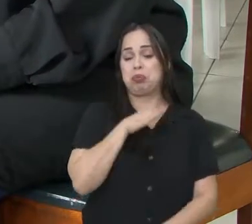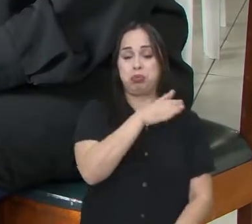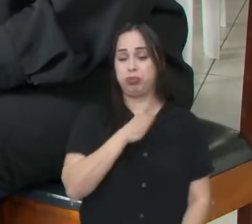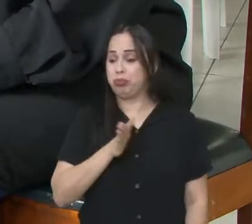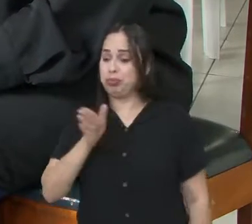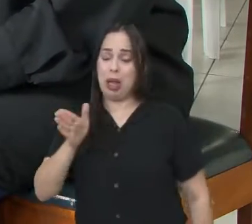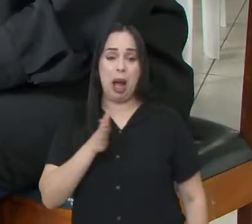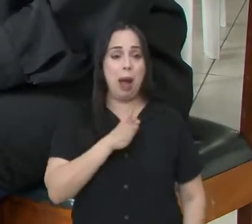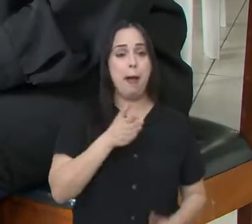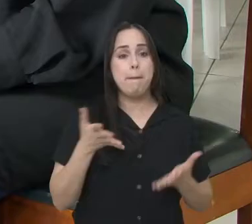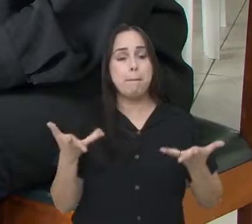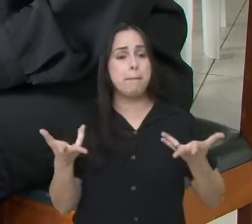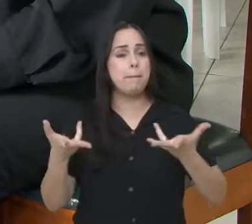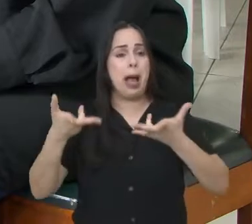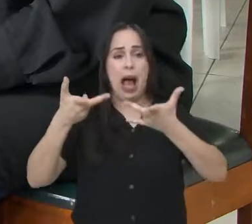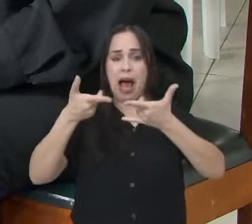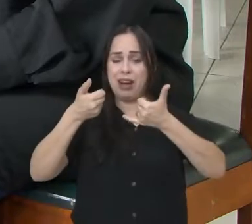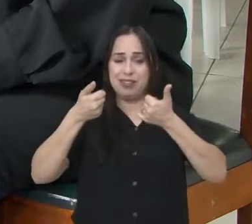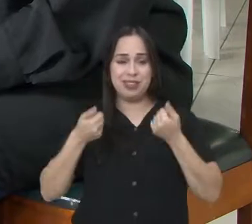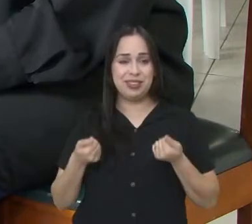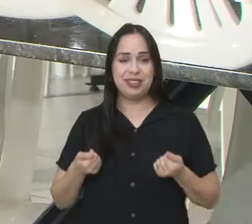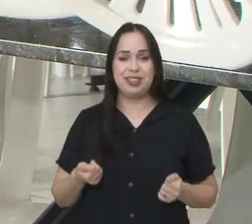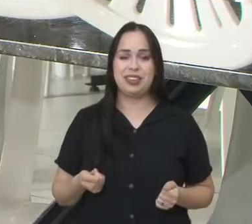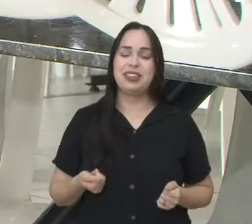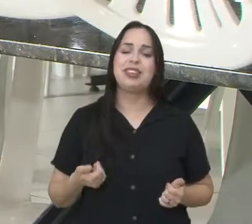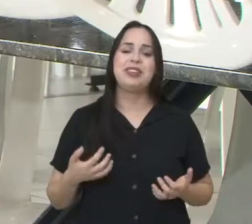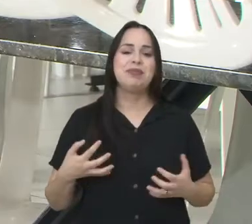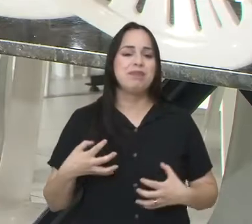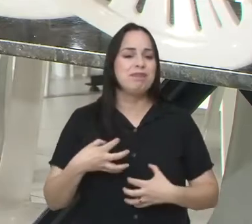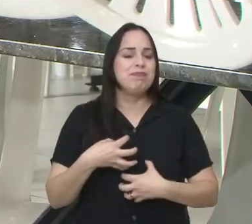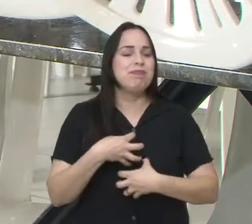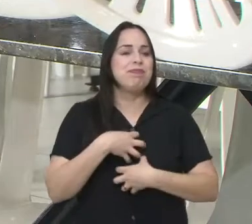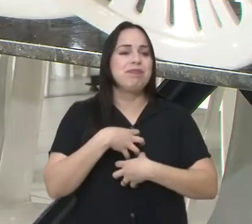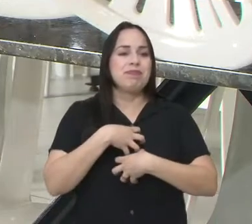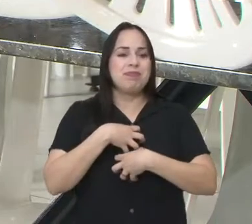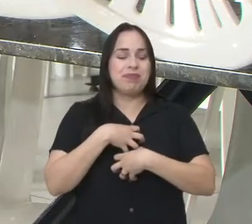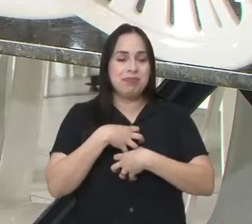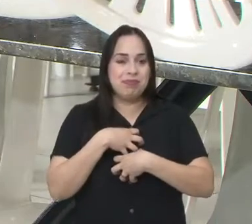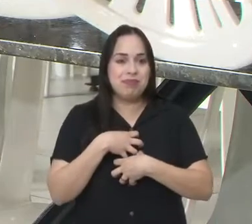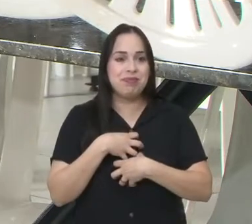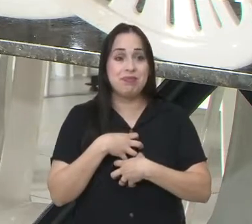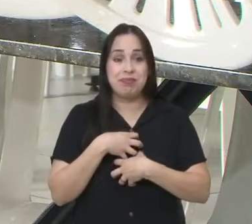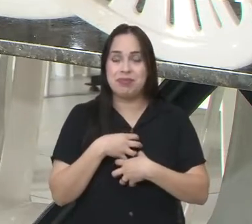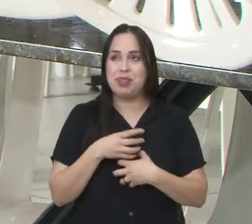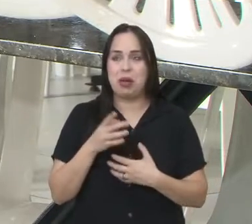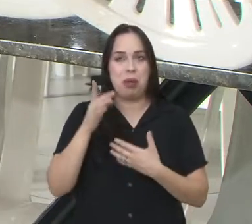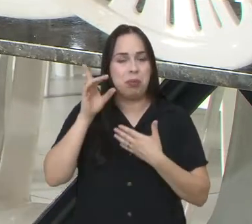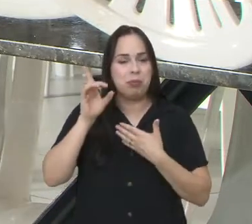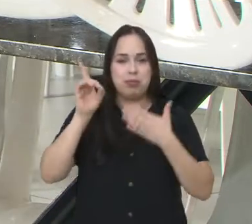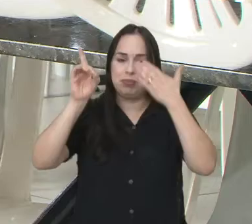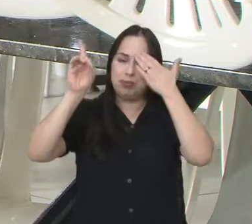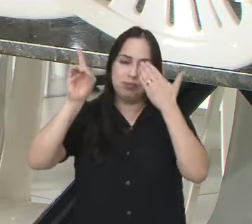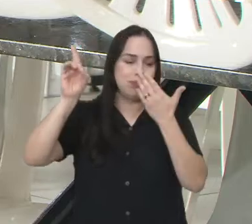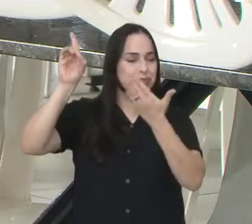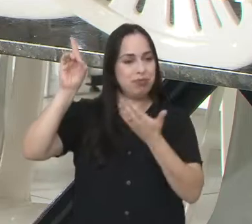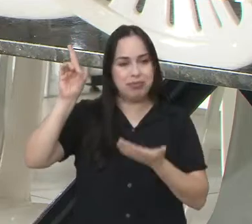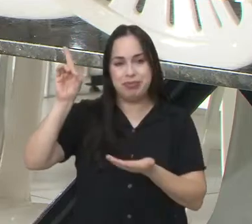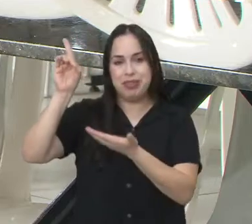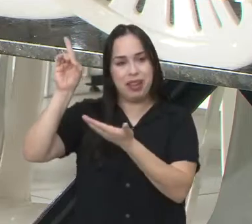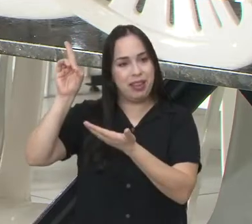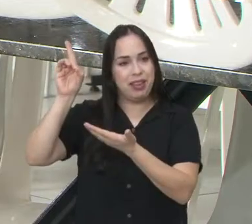é maravilhoso, eu acho incrível isso. Eu sou muito grato a Deus por ter